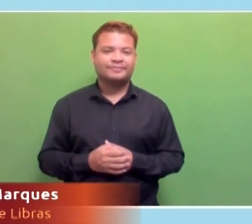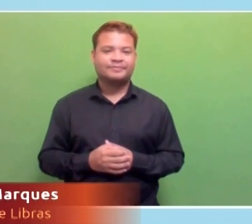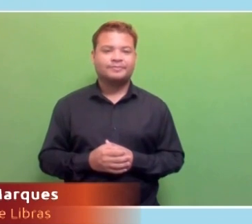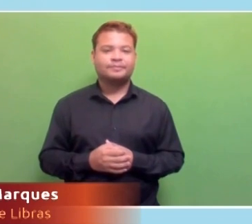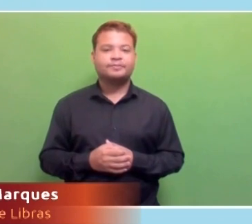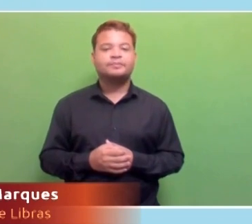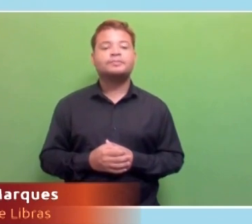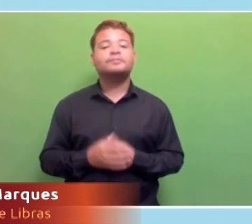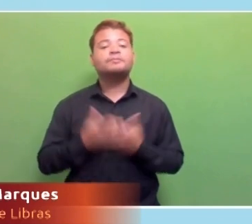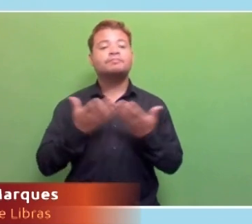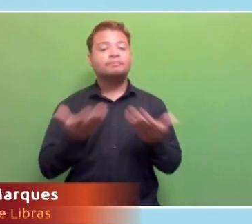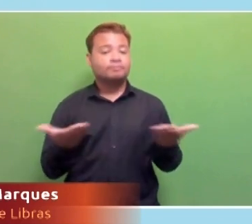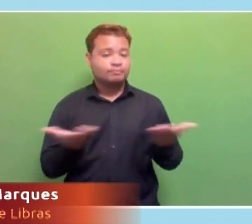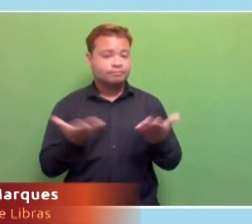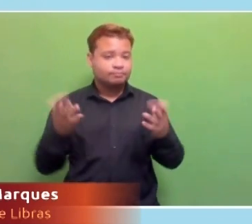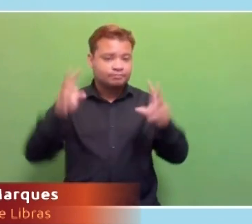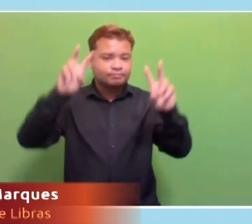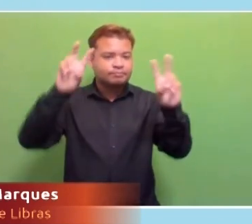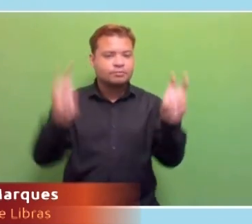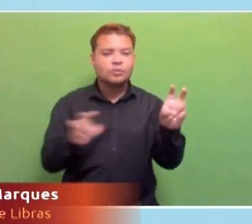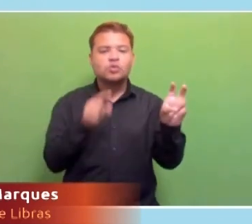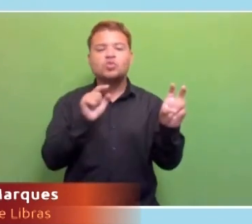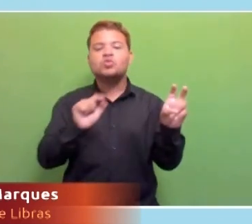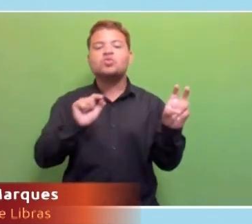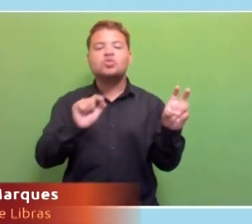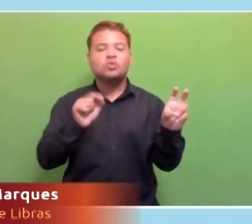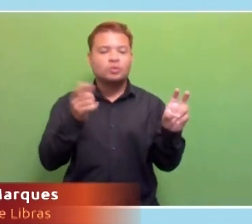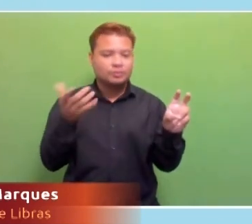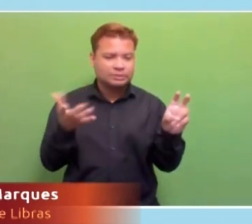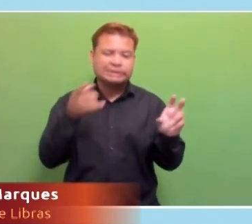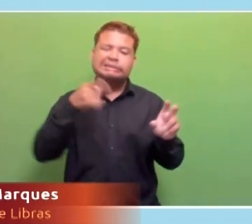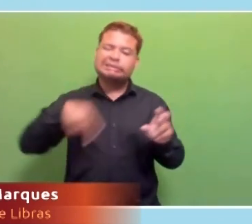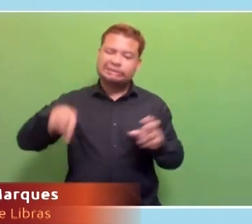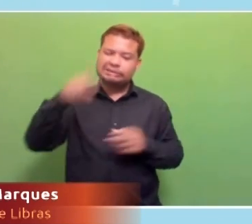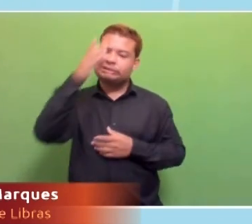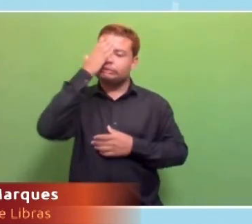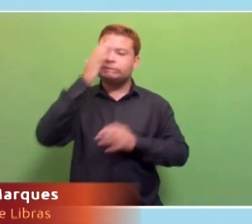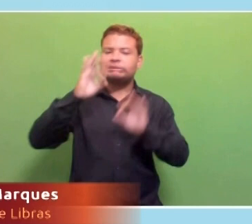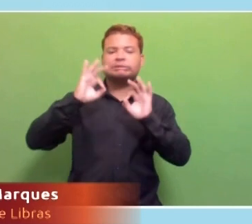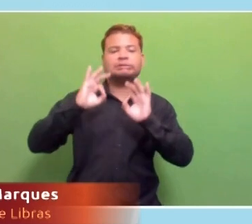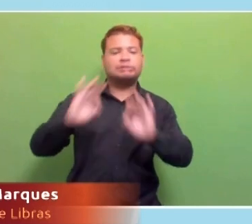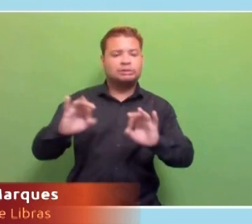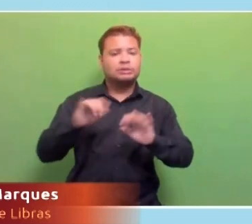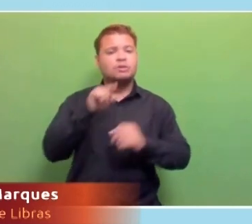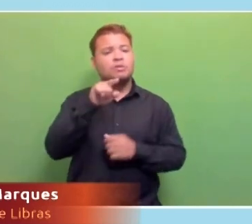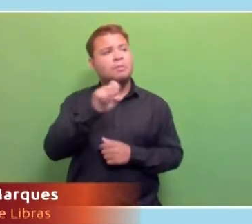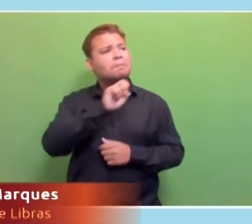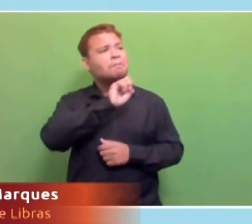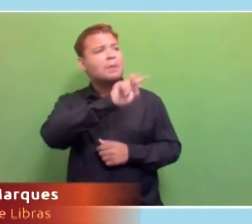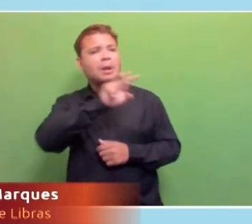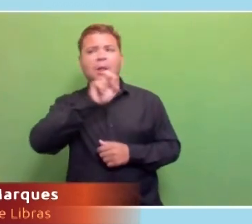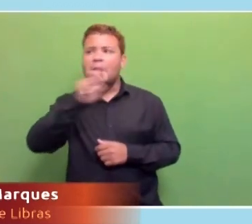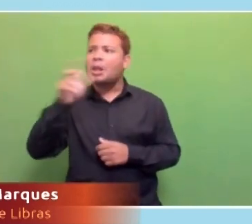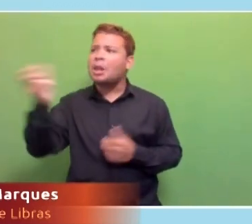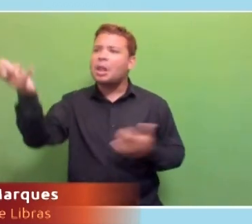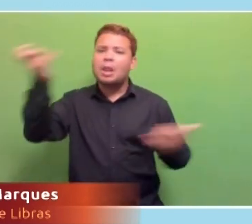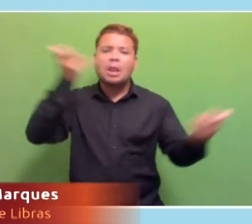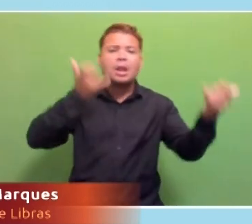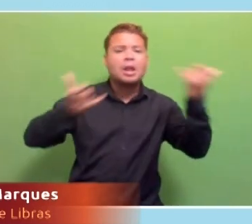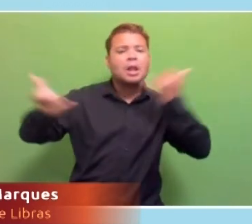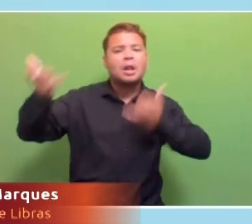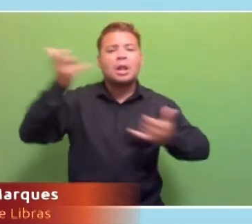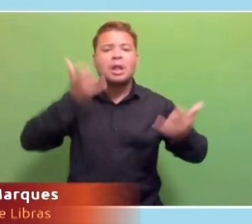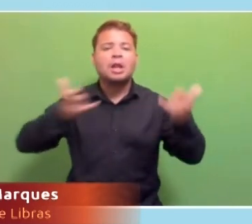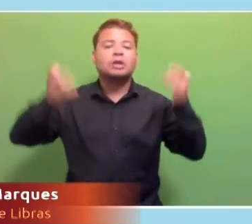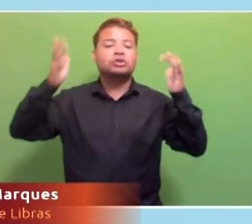Bom, e o nosso tema de hoje, com certeza, você já deve ter se informado de alguma maneira, né? Desde